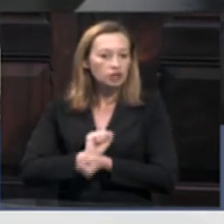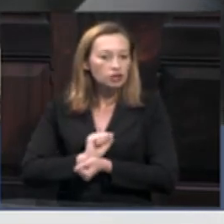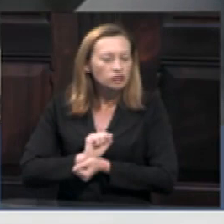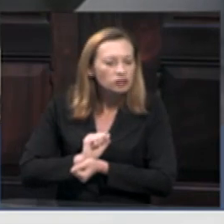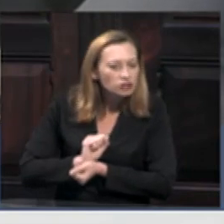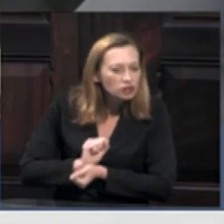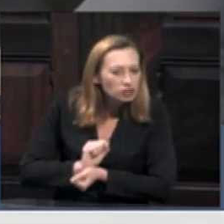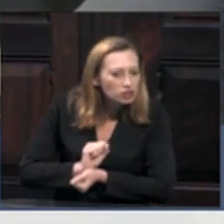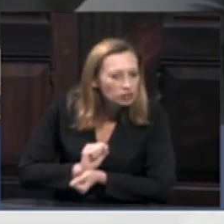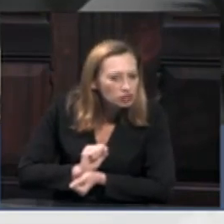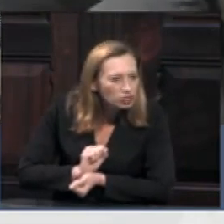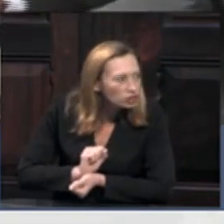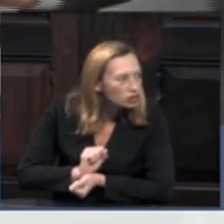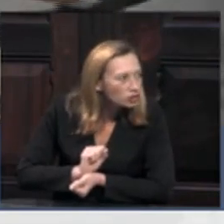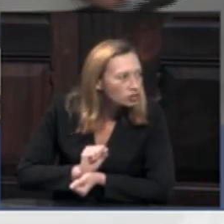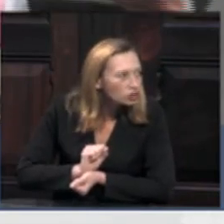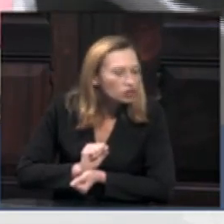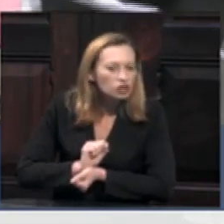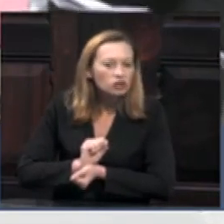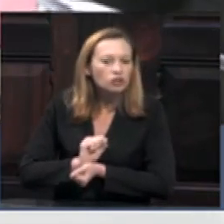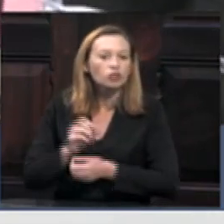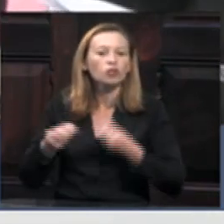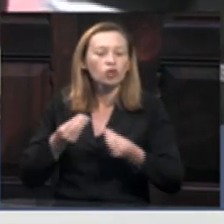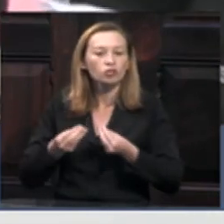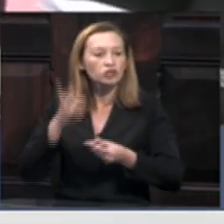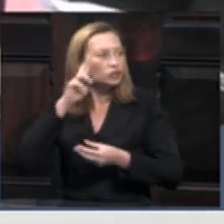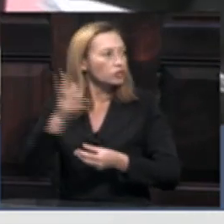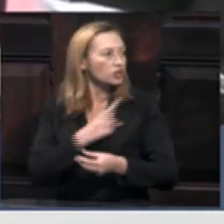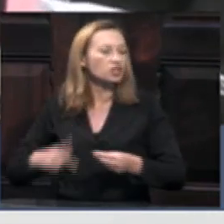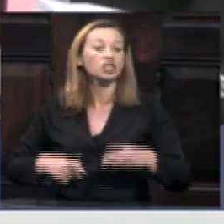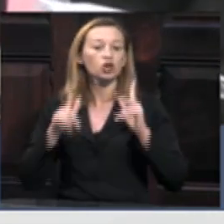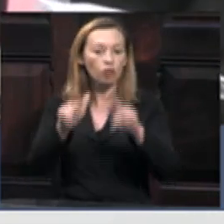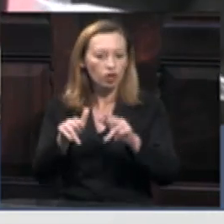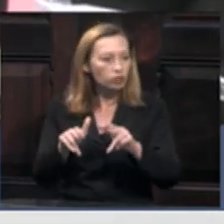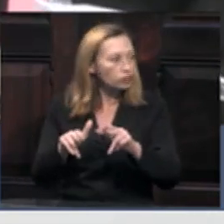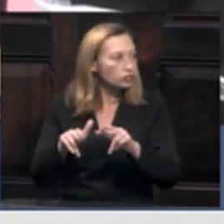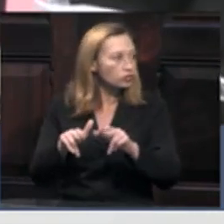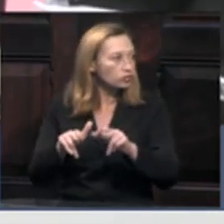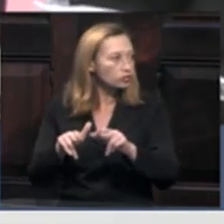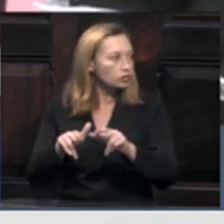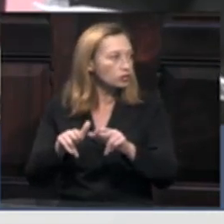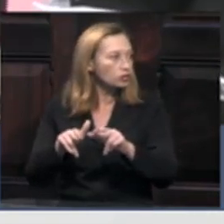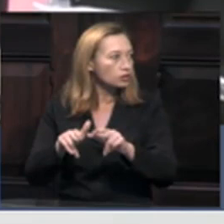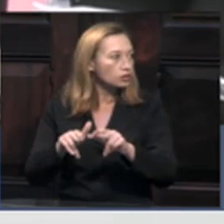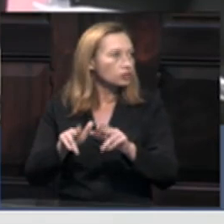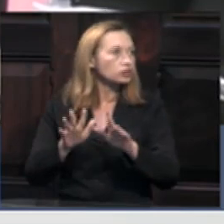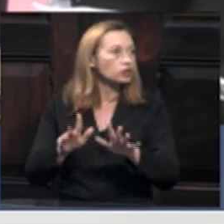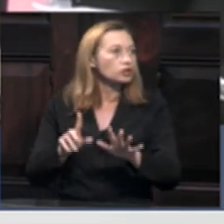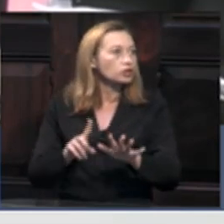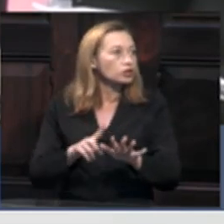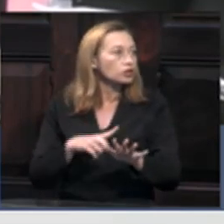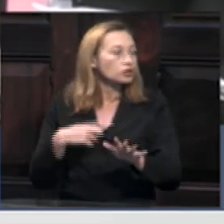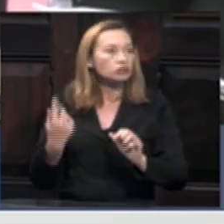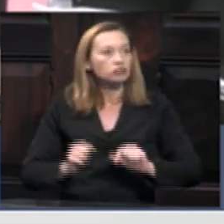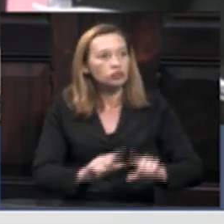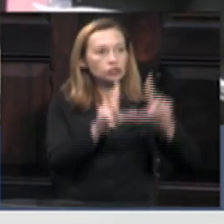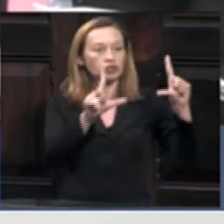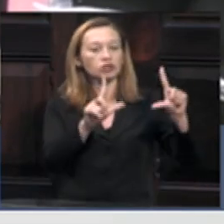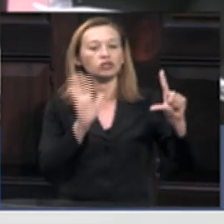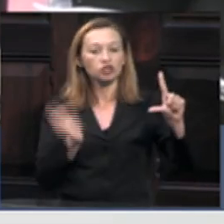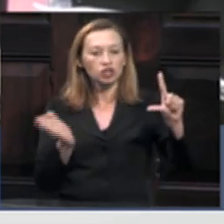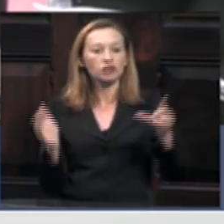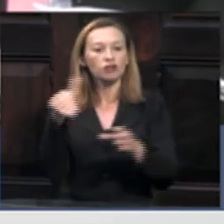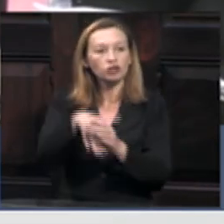da bancada, senhor presidente. Da mesma forma, a orientação já foi dada naquela continuação, mas sem prejuízo. Então, estamos com o painel aberto,